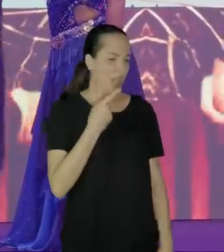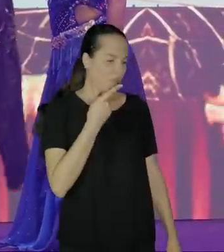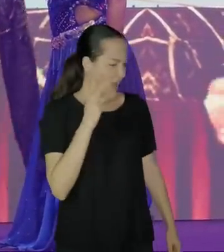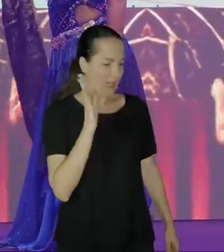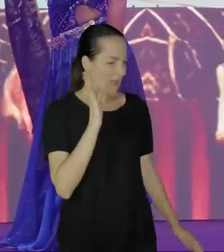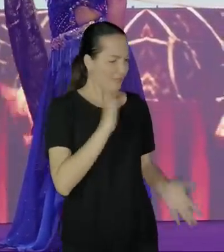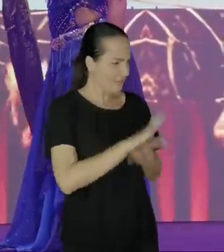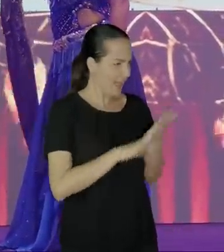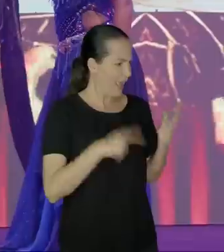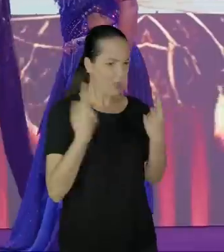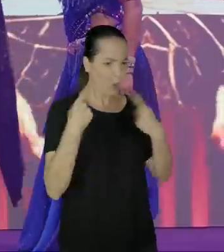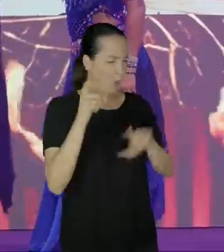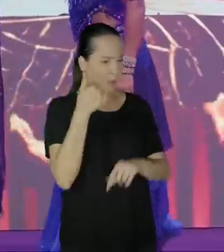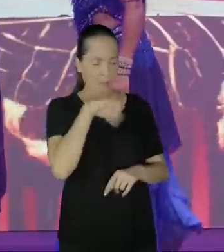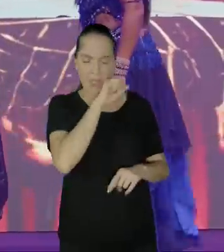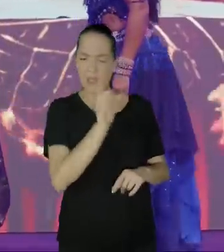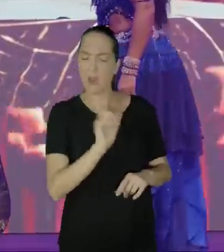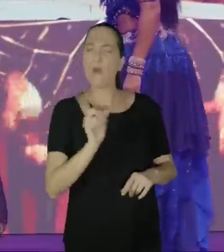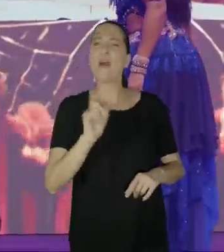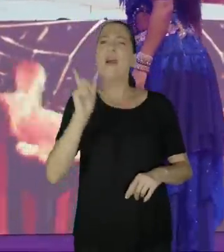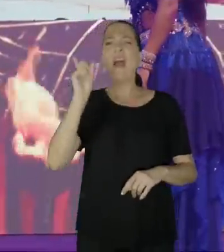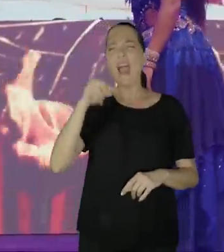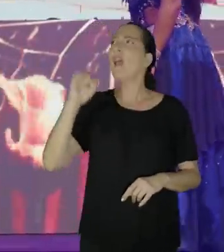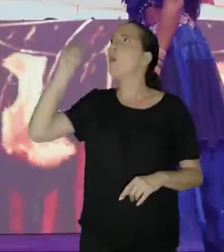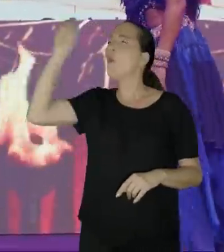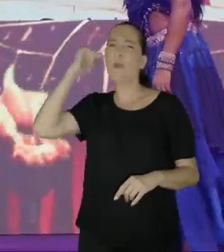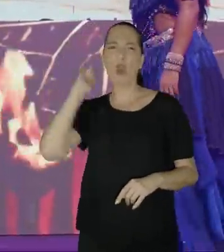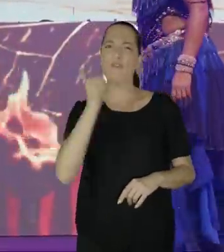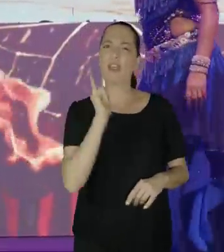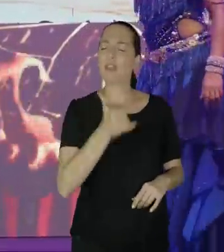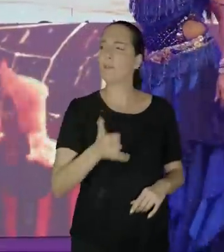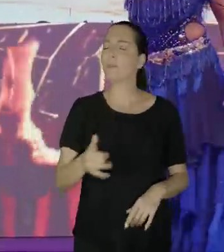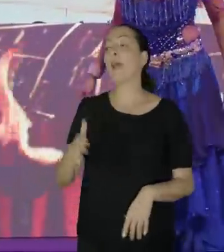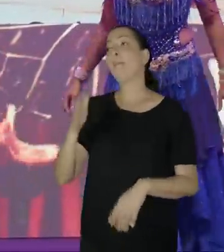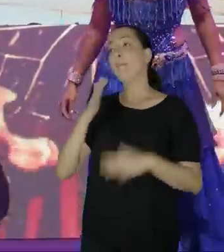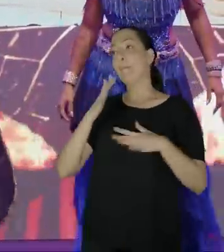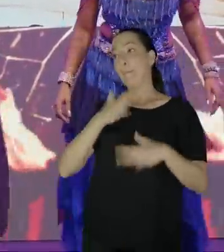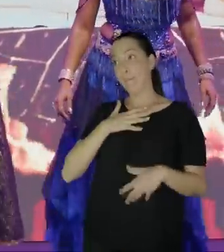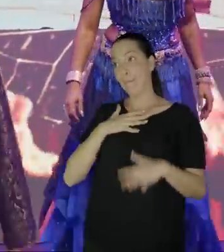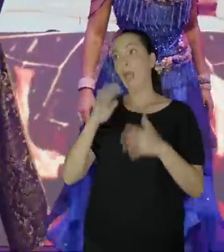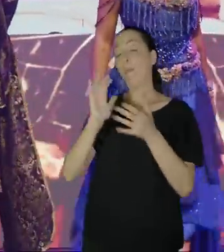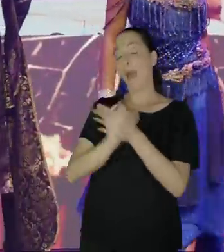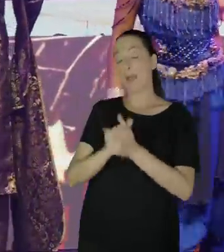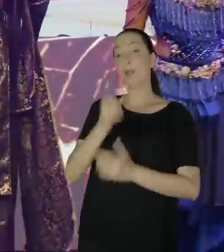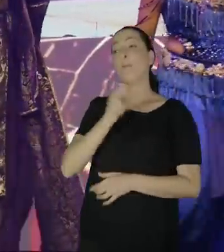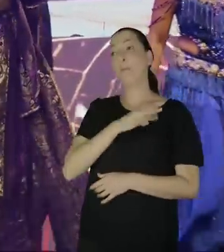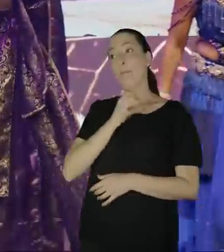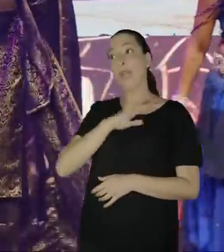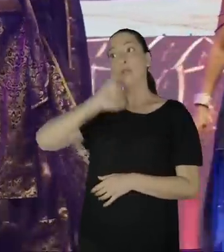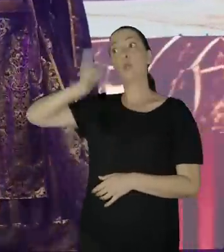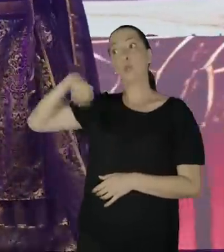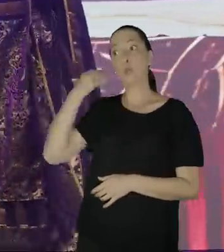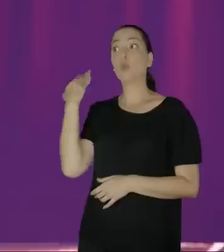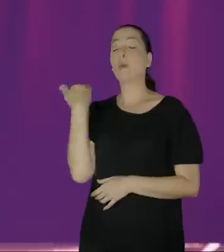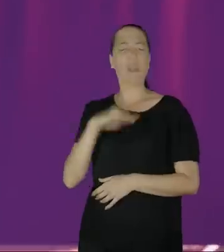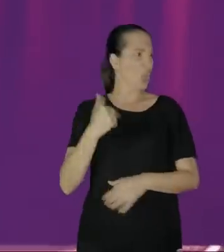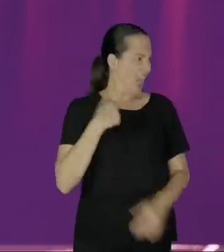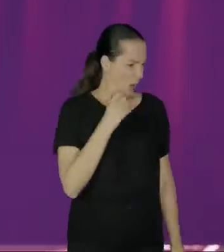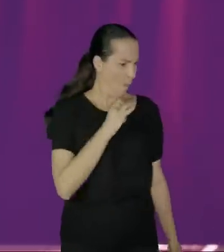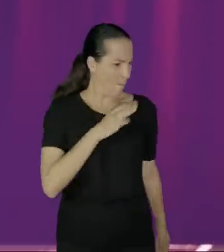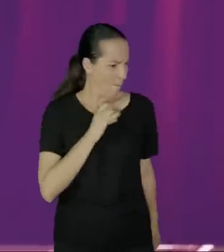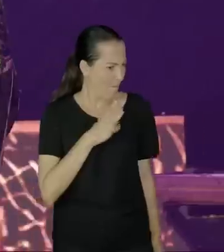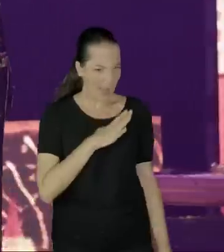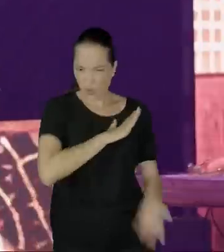Além do mais, é um profeta. Meu marido Herodes tem muito medo desse João Batista. Não tenho medo